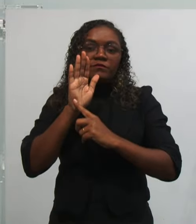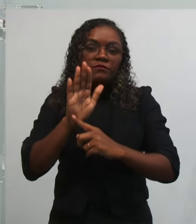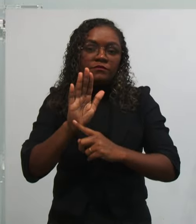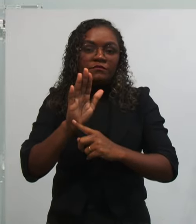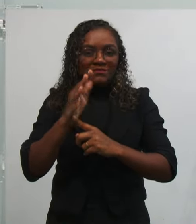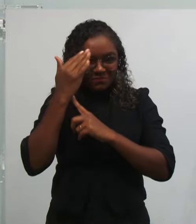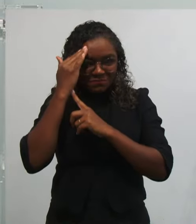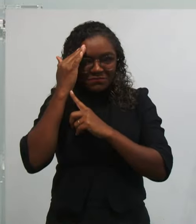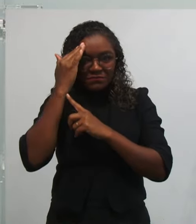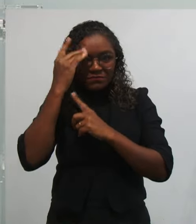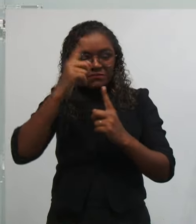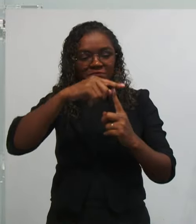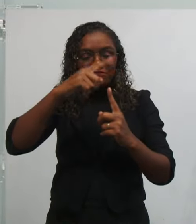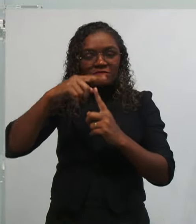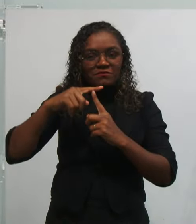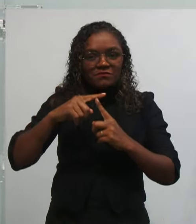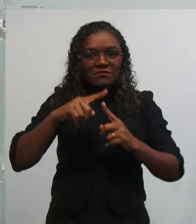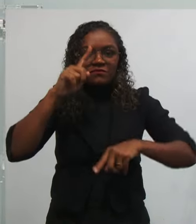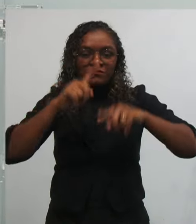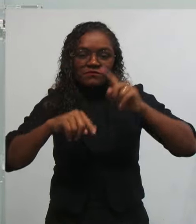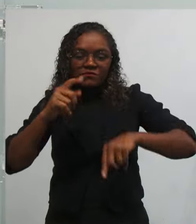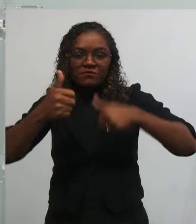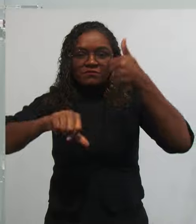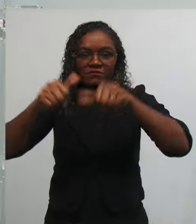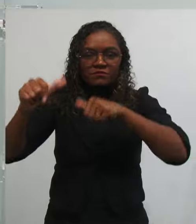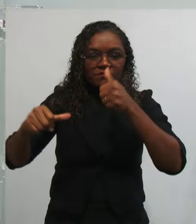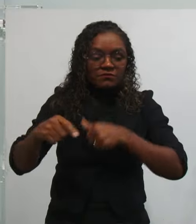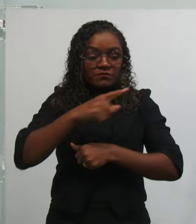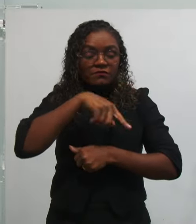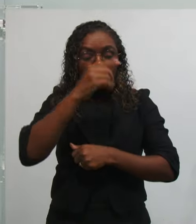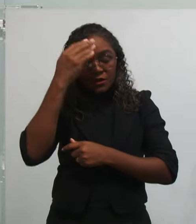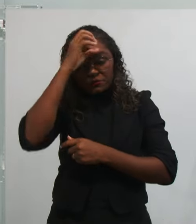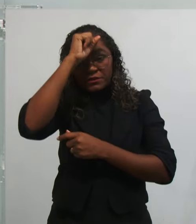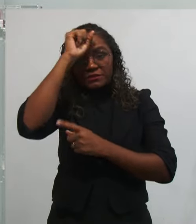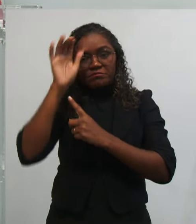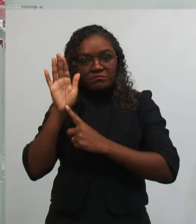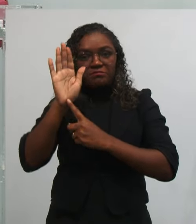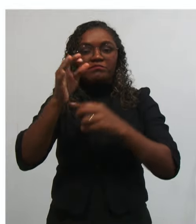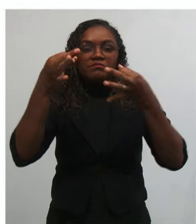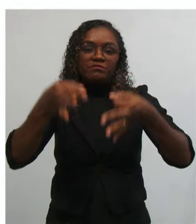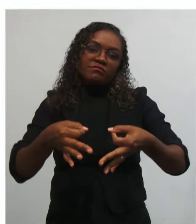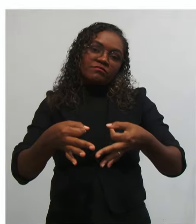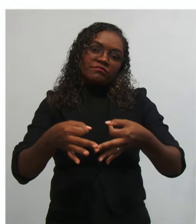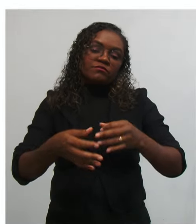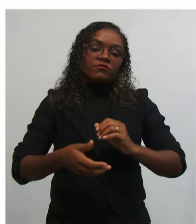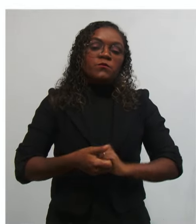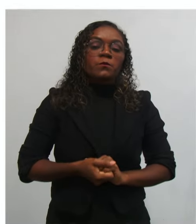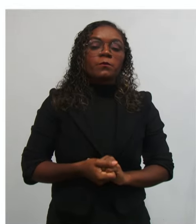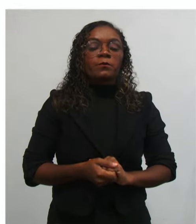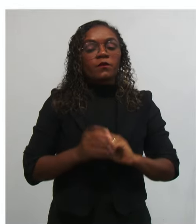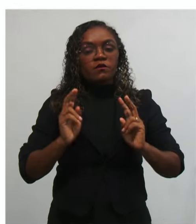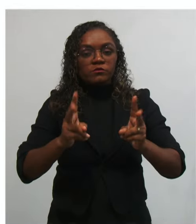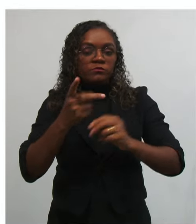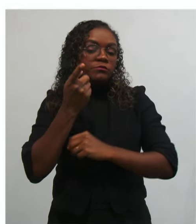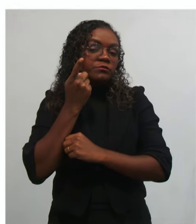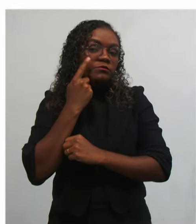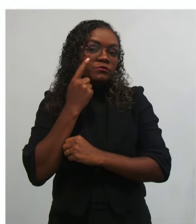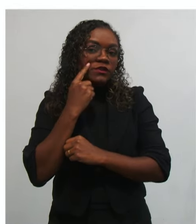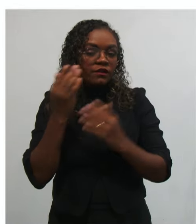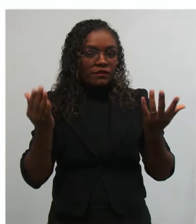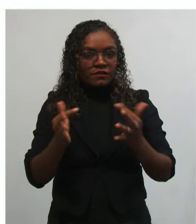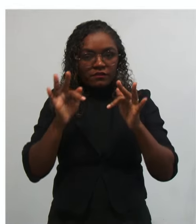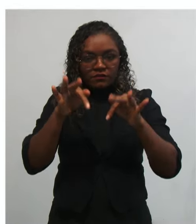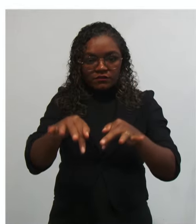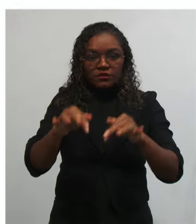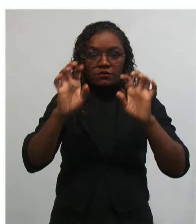nossos instrumentos de avaliação aquilo que eles de fato aprenderam Ok continuando aqui já indo para finalização